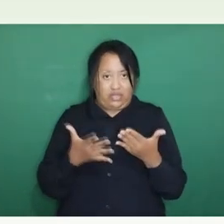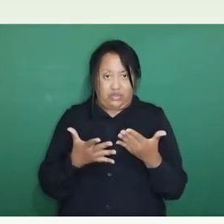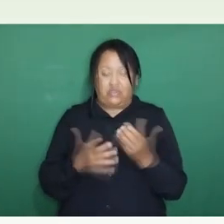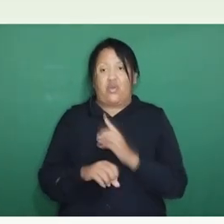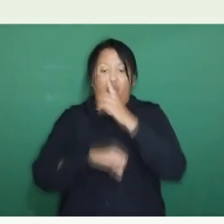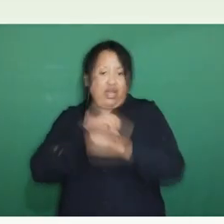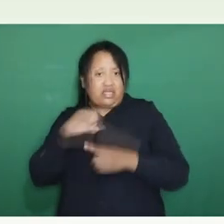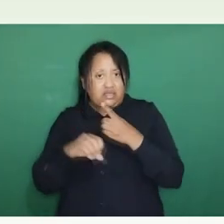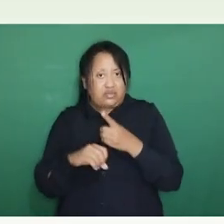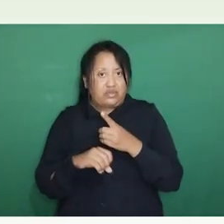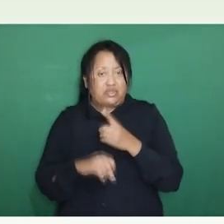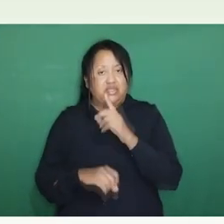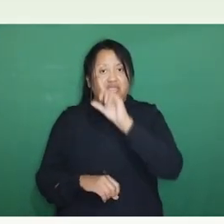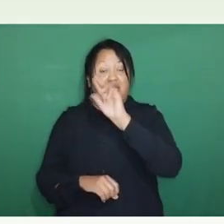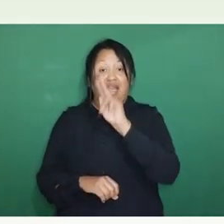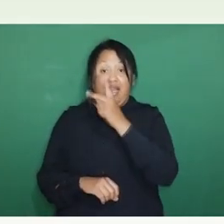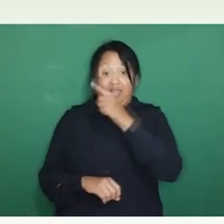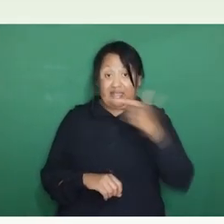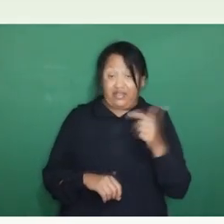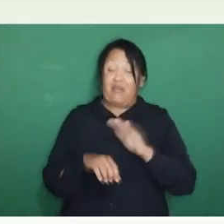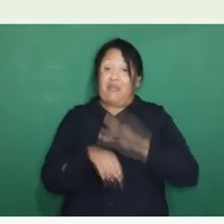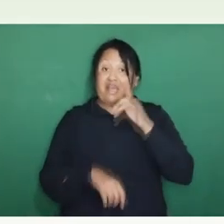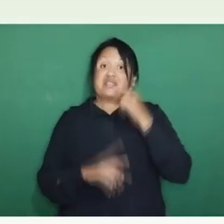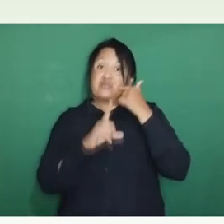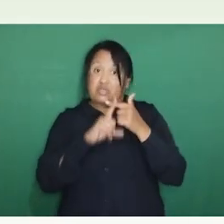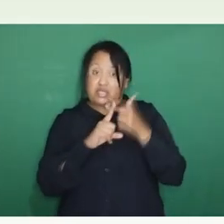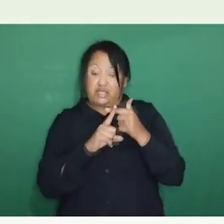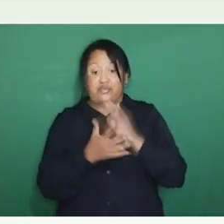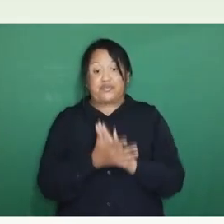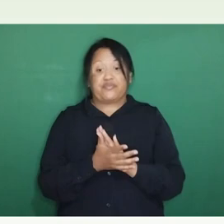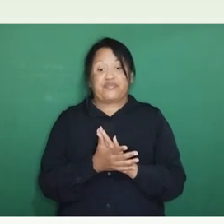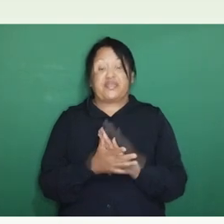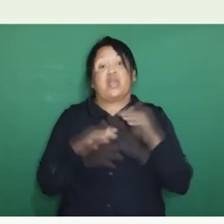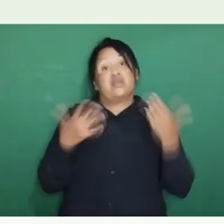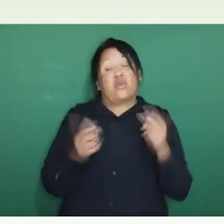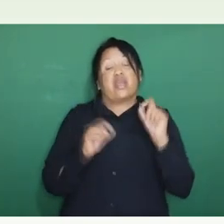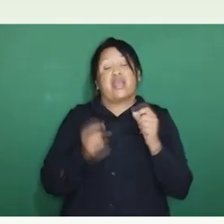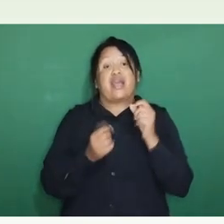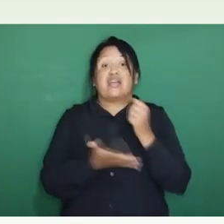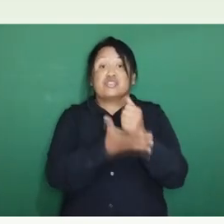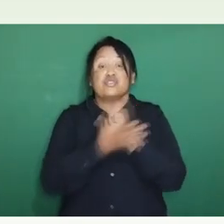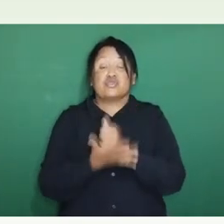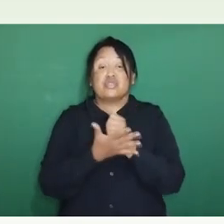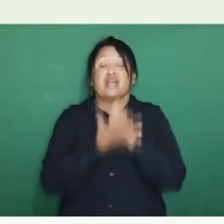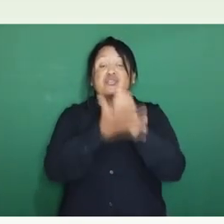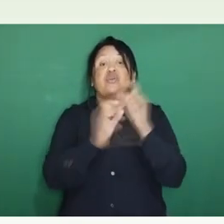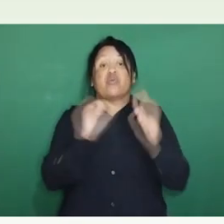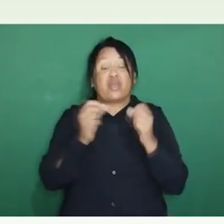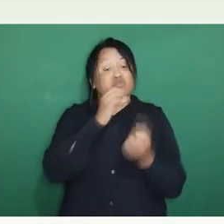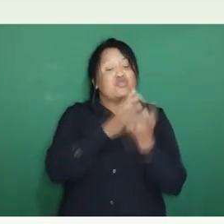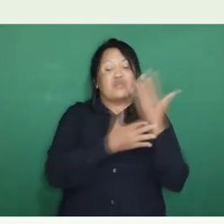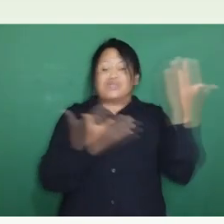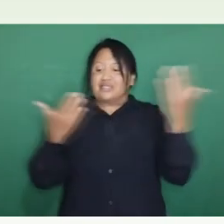hidrogênio eles ficam mais positivo isso favorece o quê favorece o surgimento de